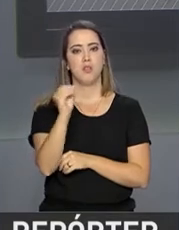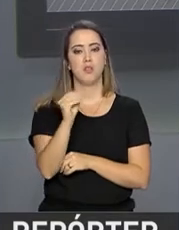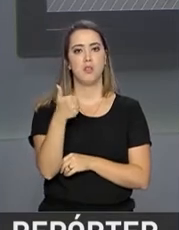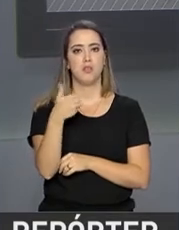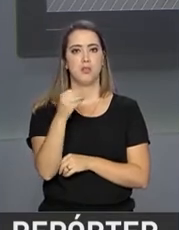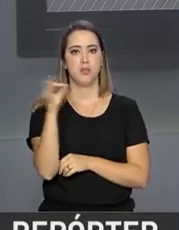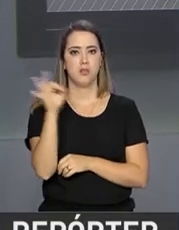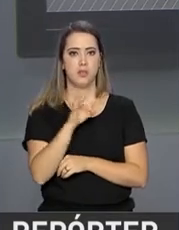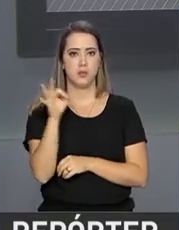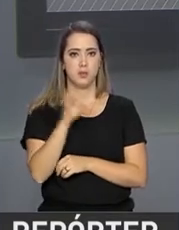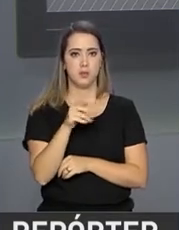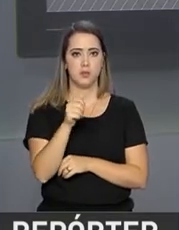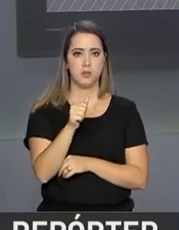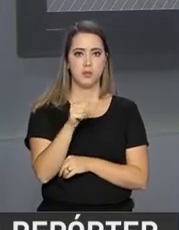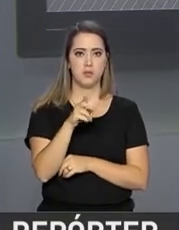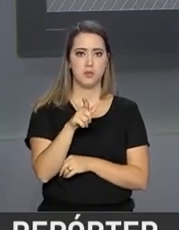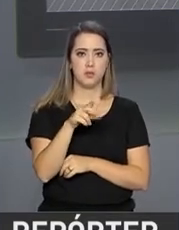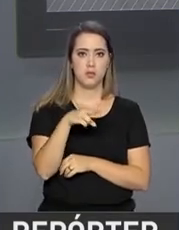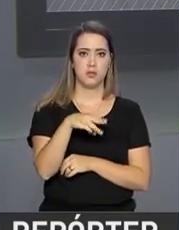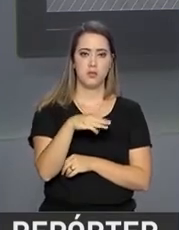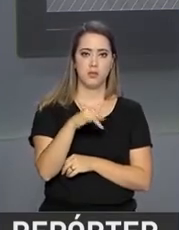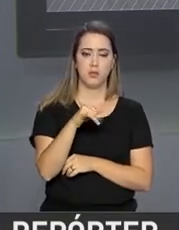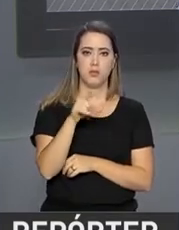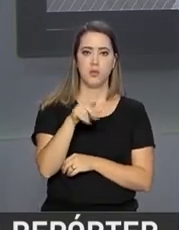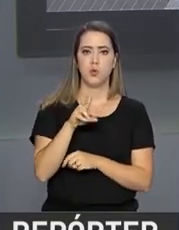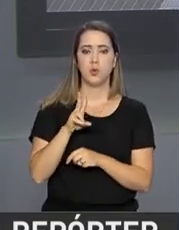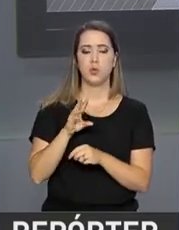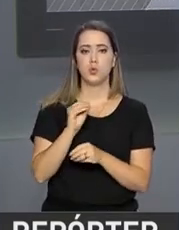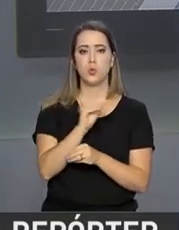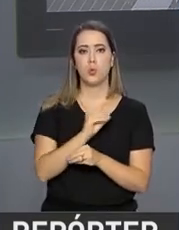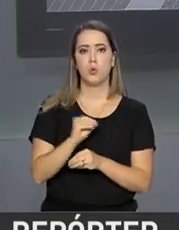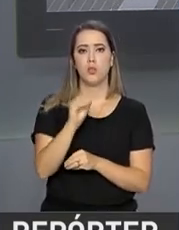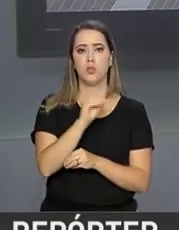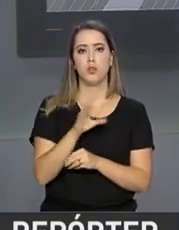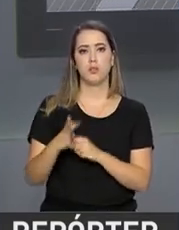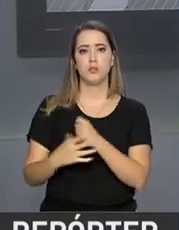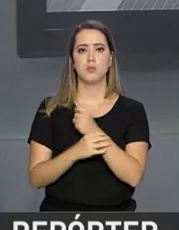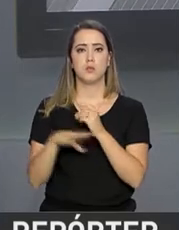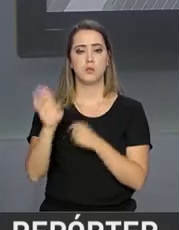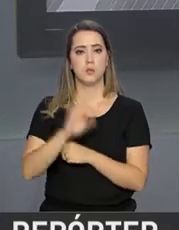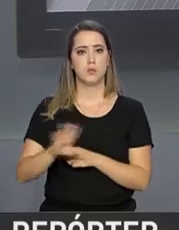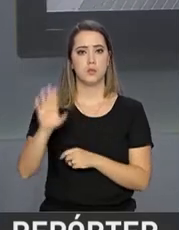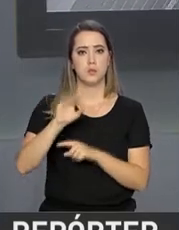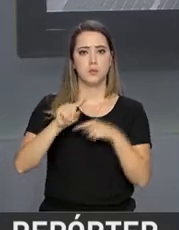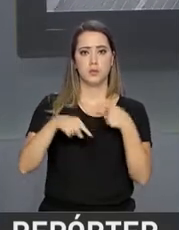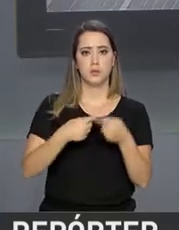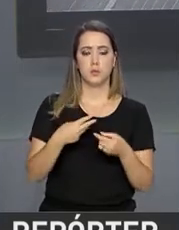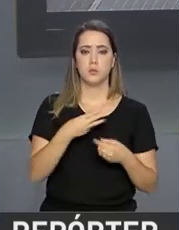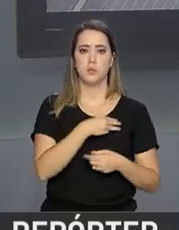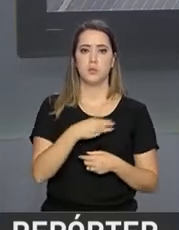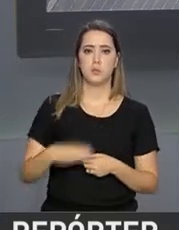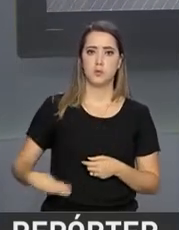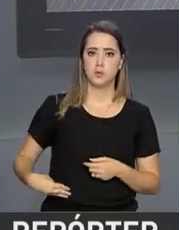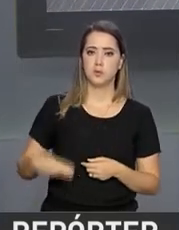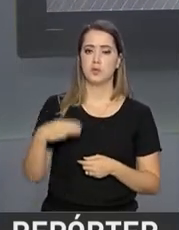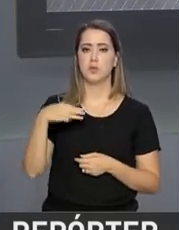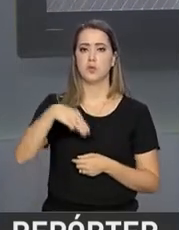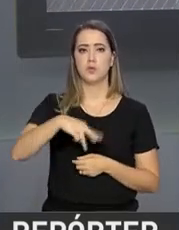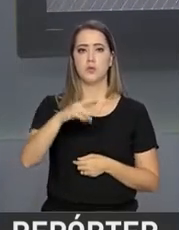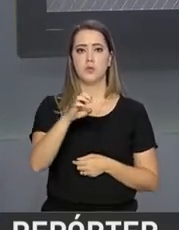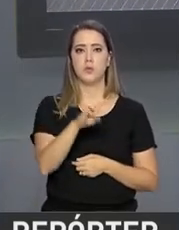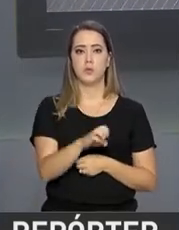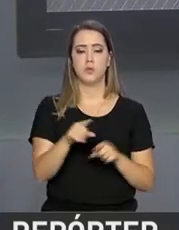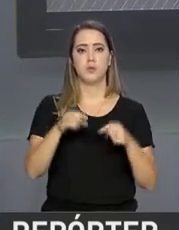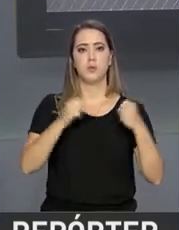de alumínio é de preservar a segurança nacional após o anúncio do governo americano os ministérios das relações exteriores e